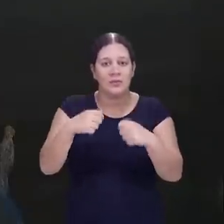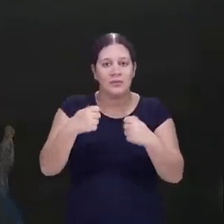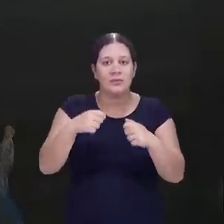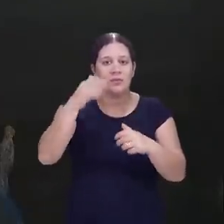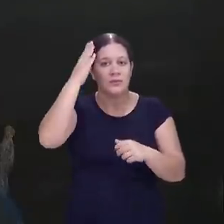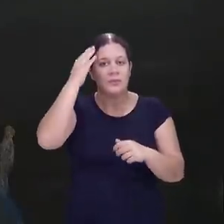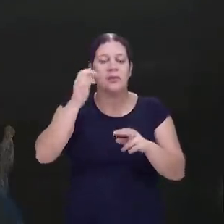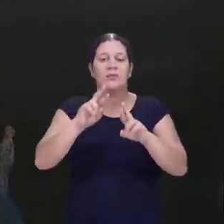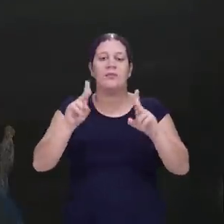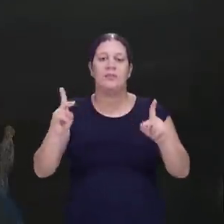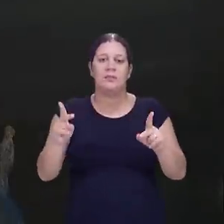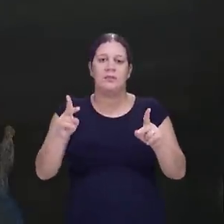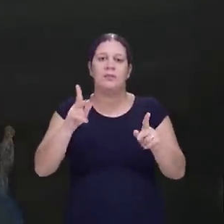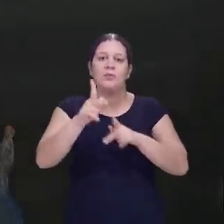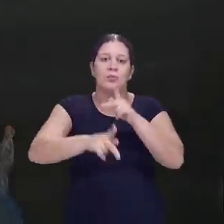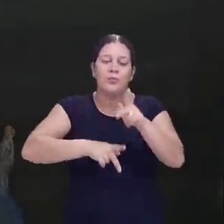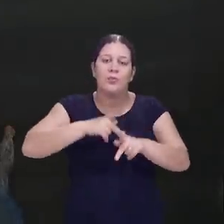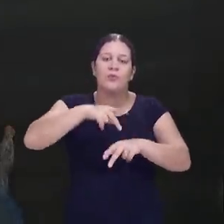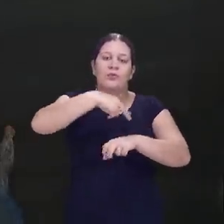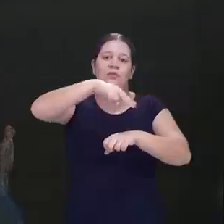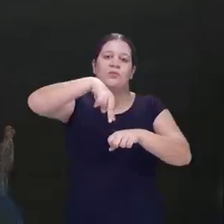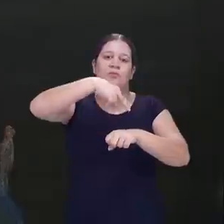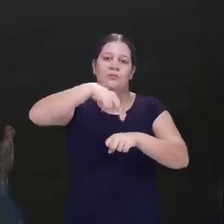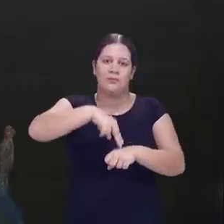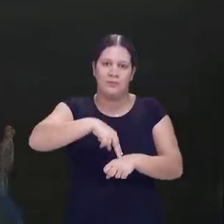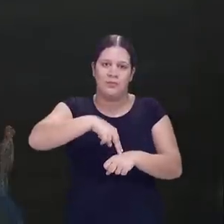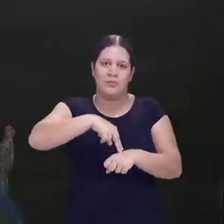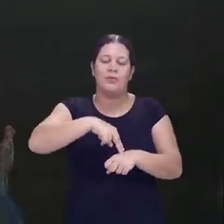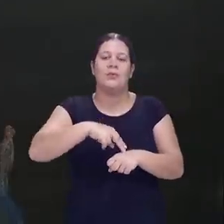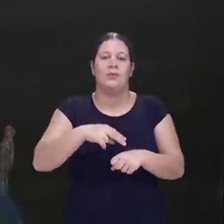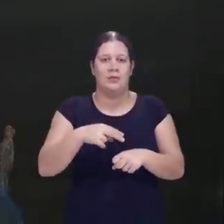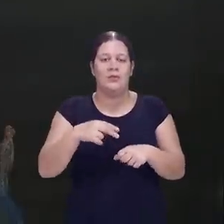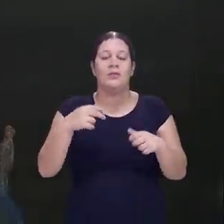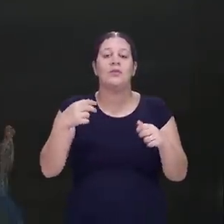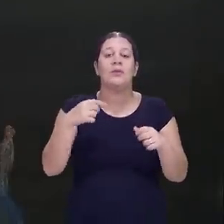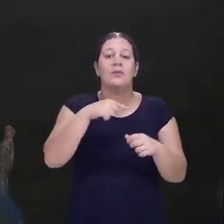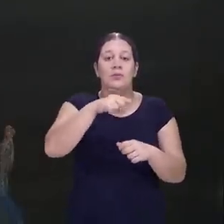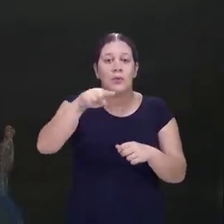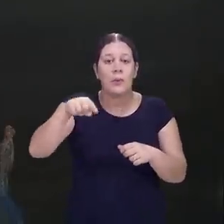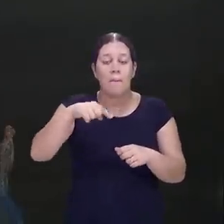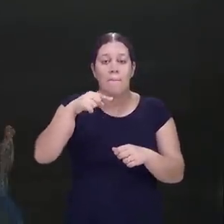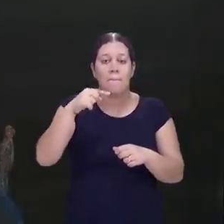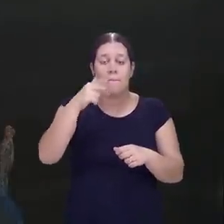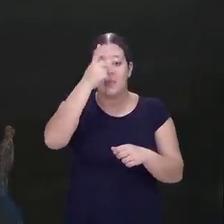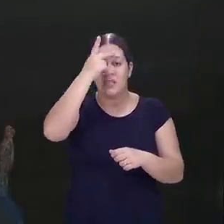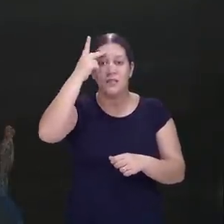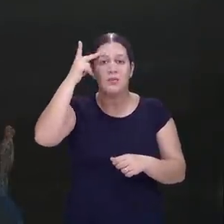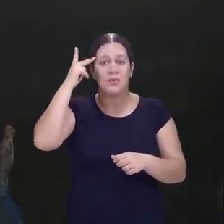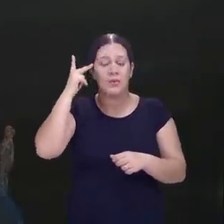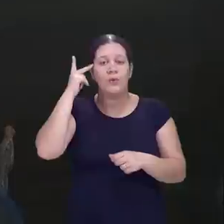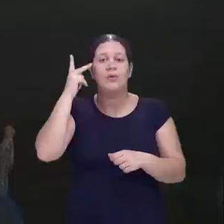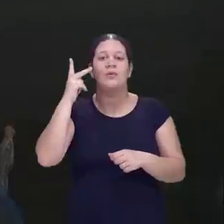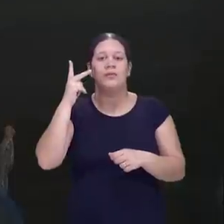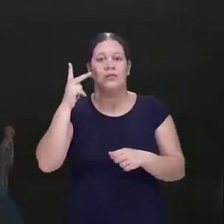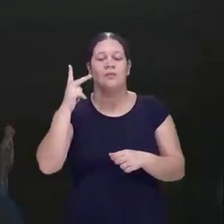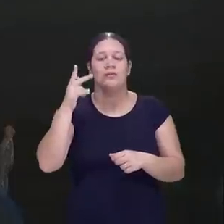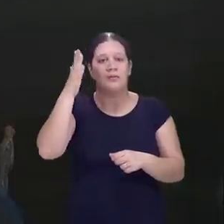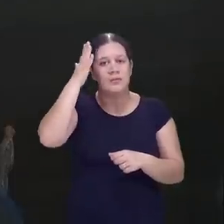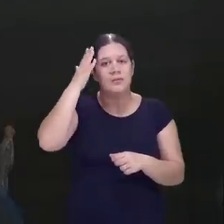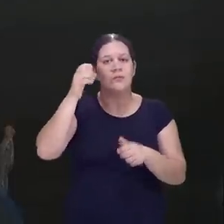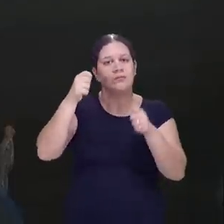pegada, essa é a diferença entre povo e nação. É que aqui é pautado mais no sentimento, naquilo que a pessoa